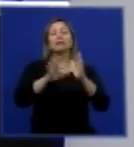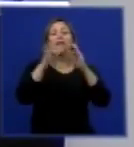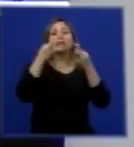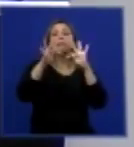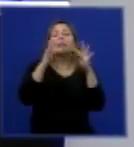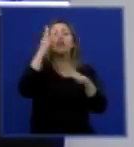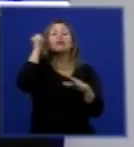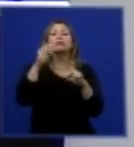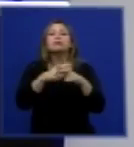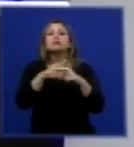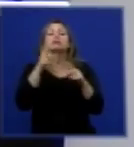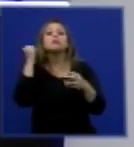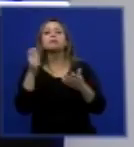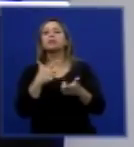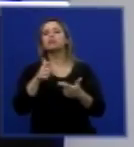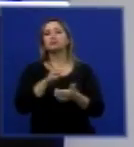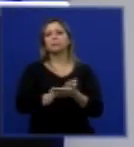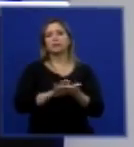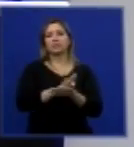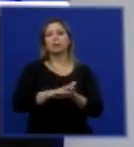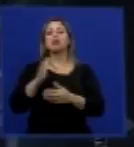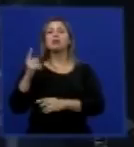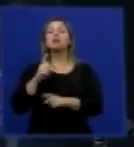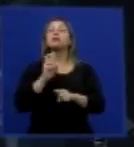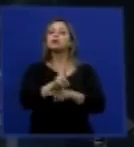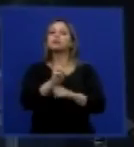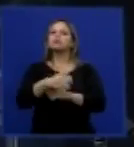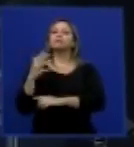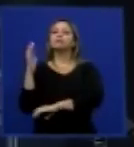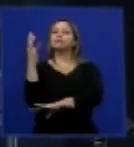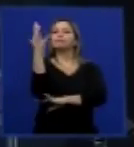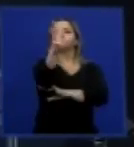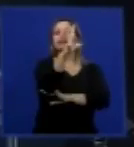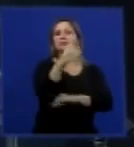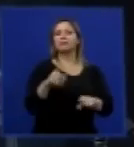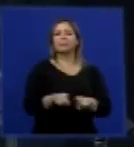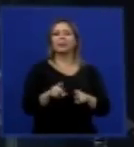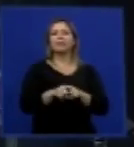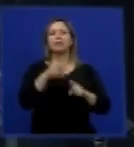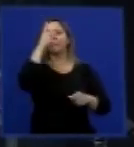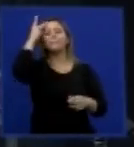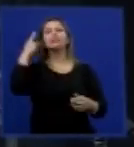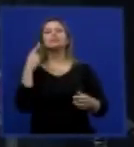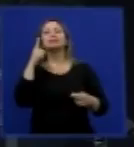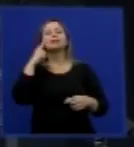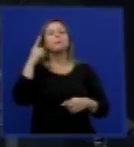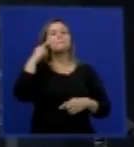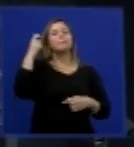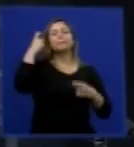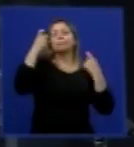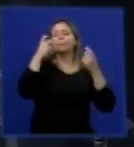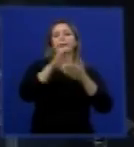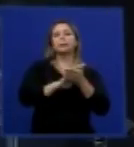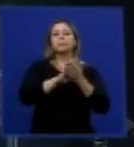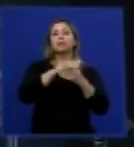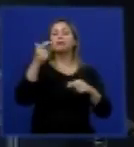e nessa questão ambiental esses paradigmas essas sensações são ainda